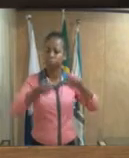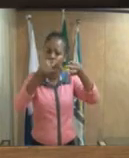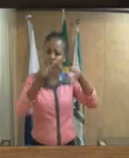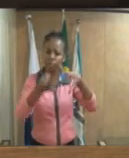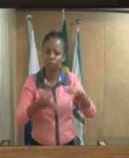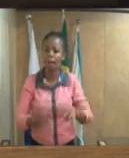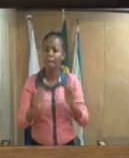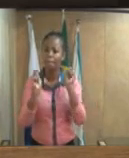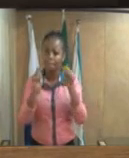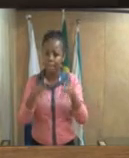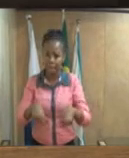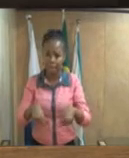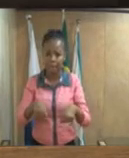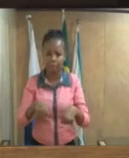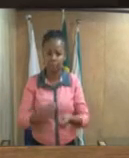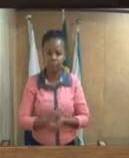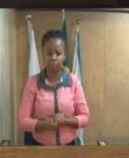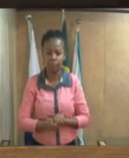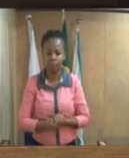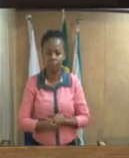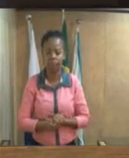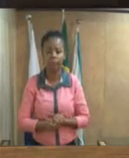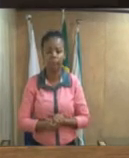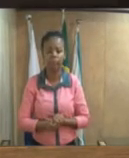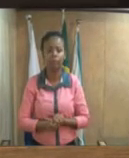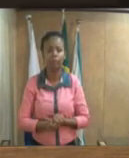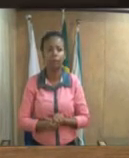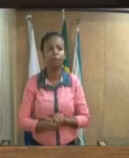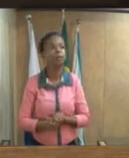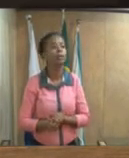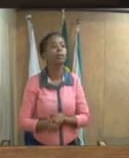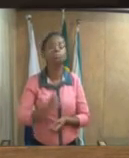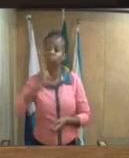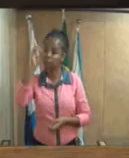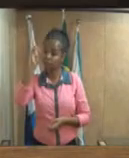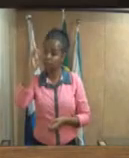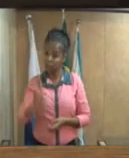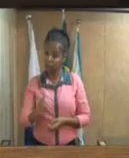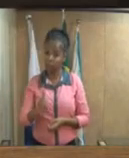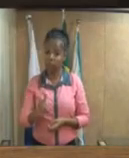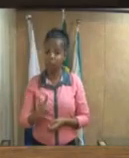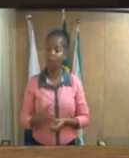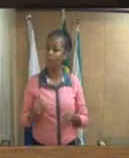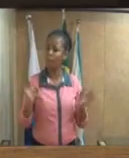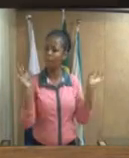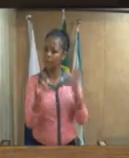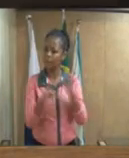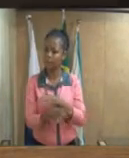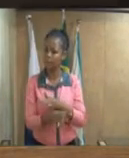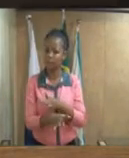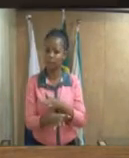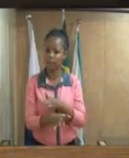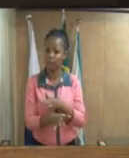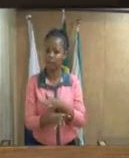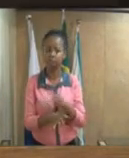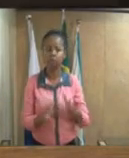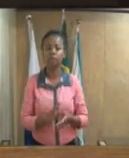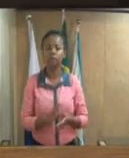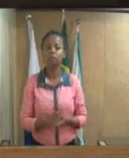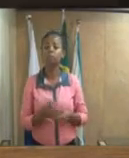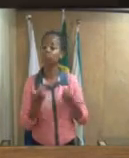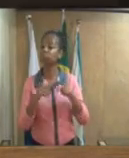fosse, se o direito fosse auto-aplicável, não haveria necessidade